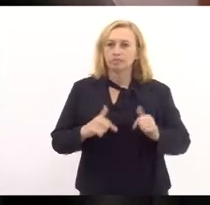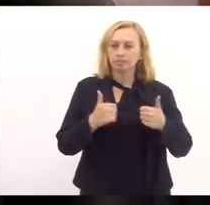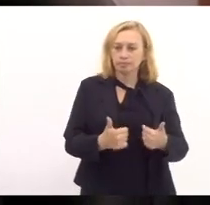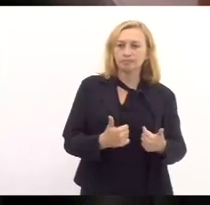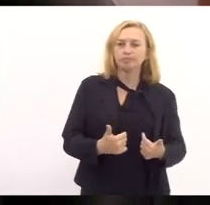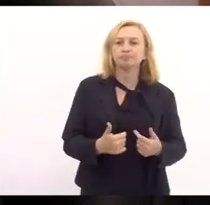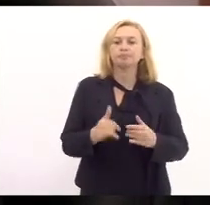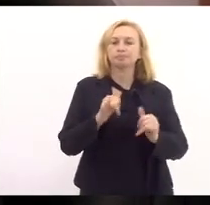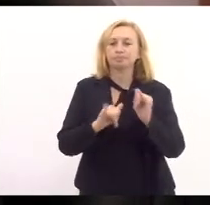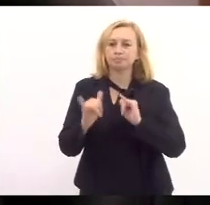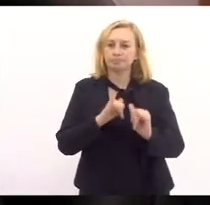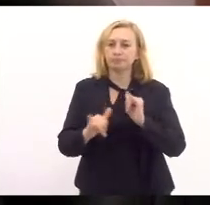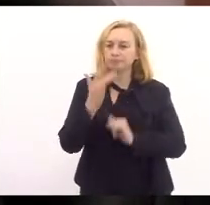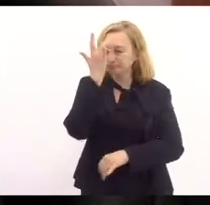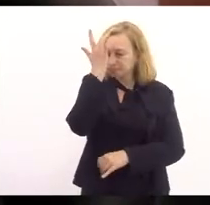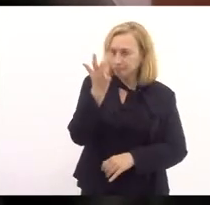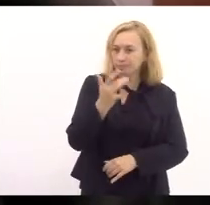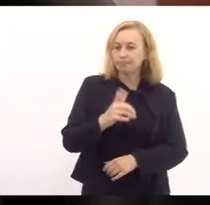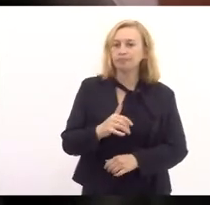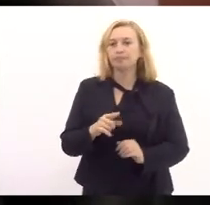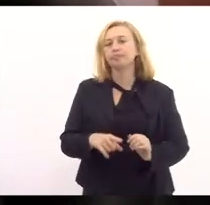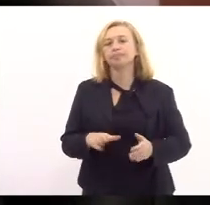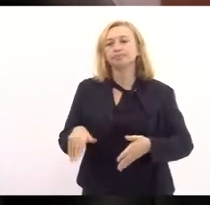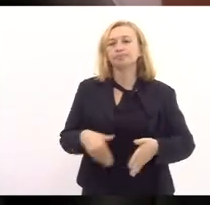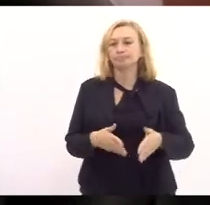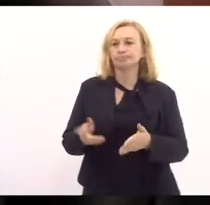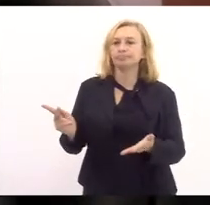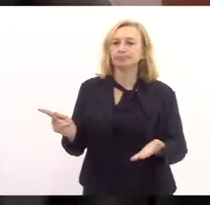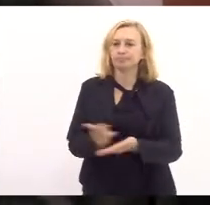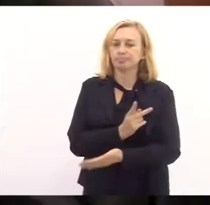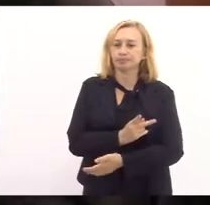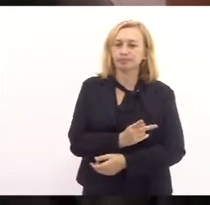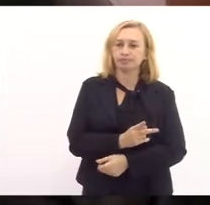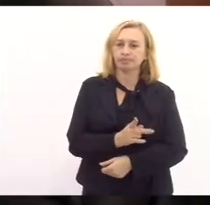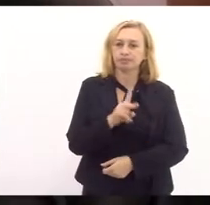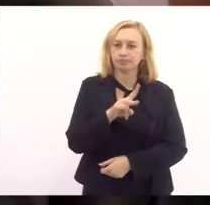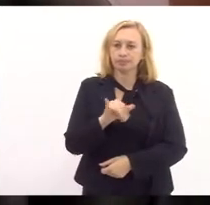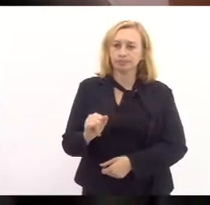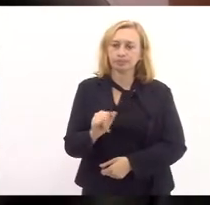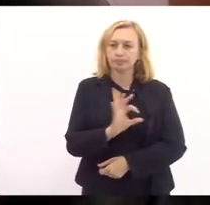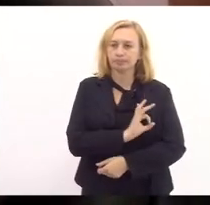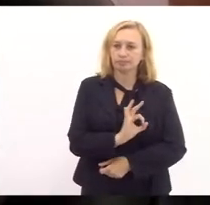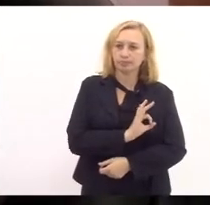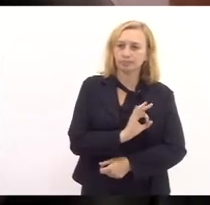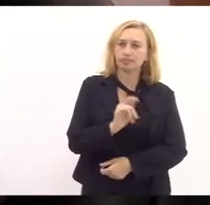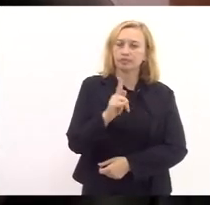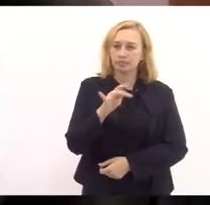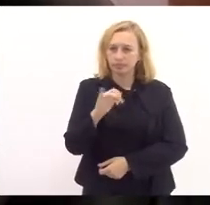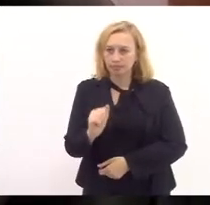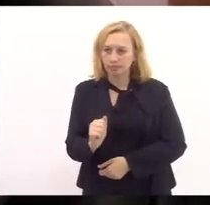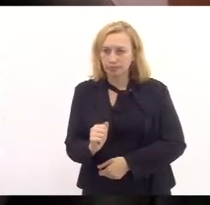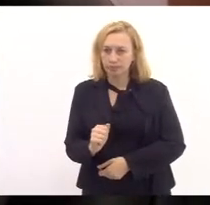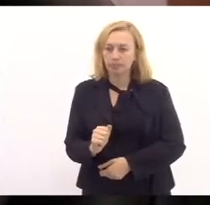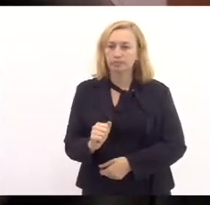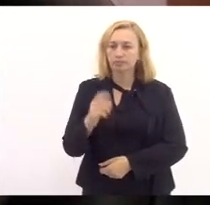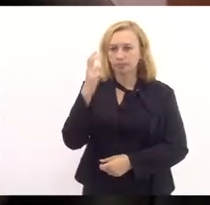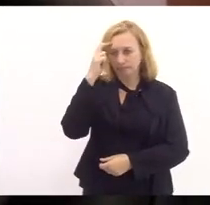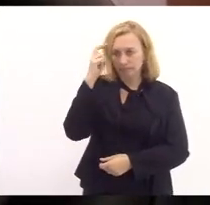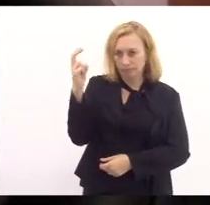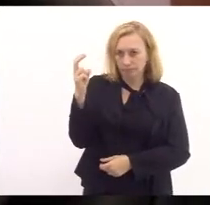facilitar informações que possam fazer com que esses caminhos ocorram e se concretizem via polícia, via agência e